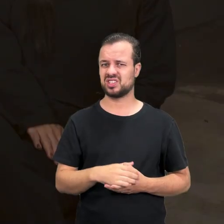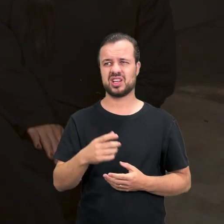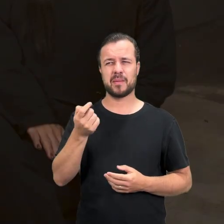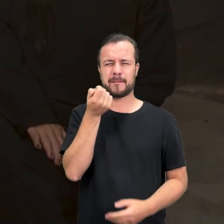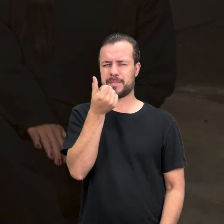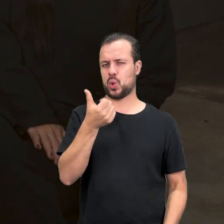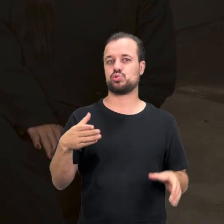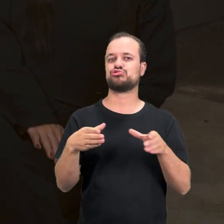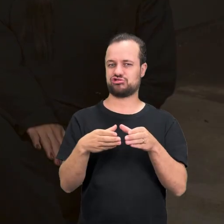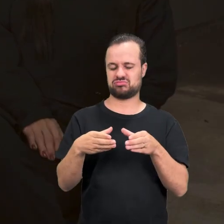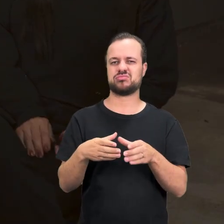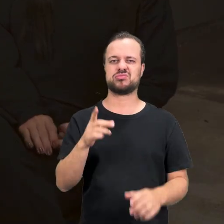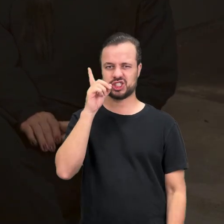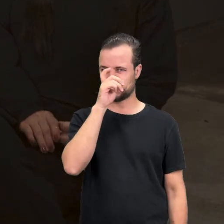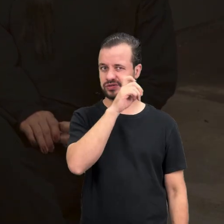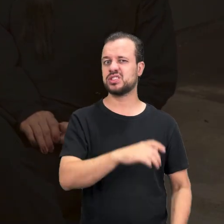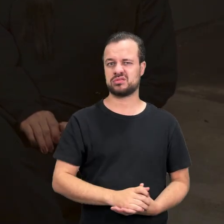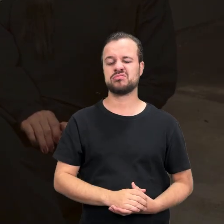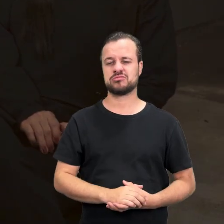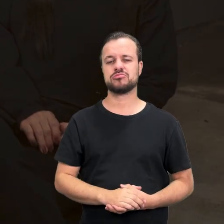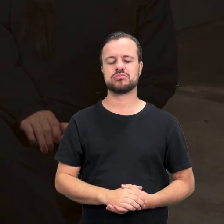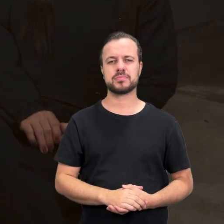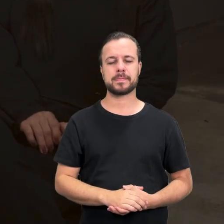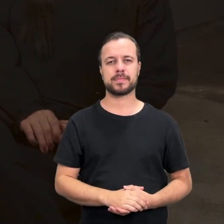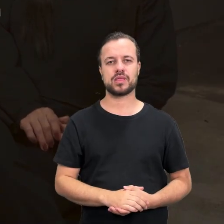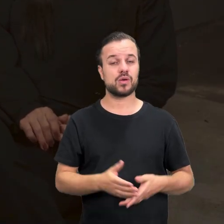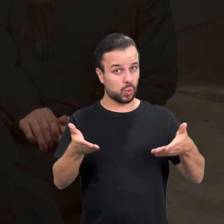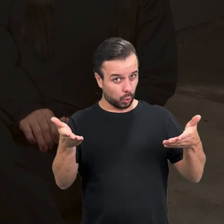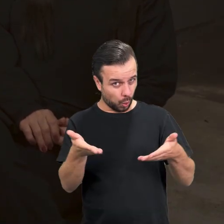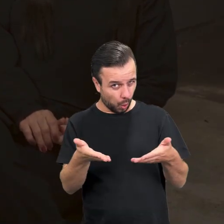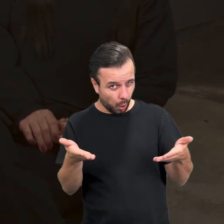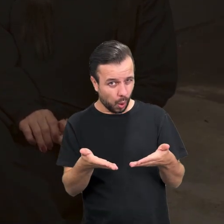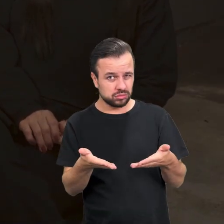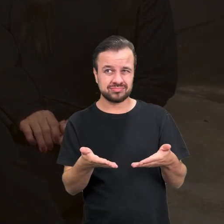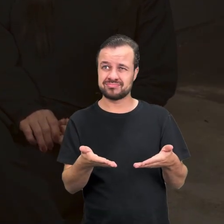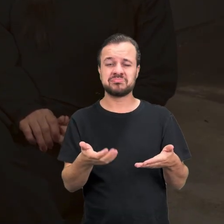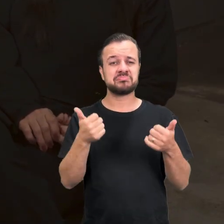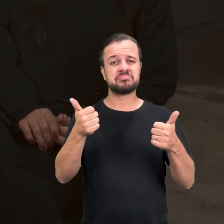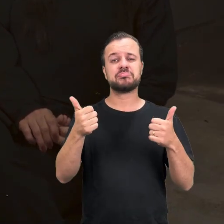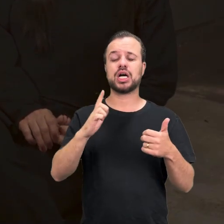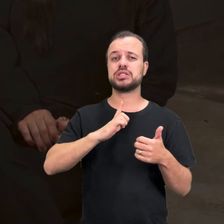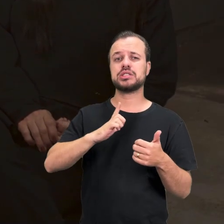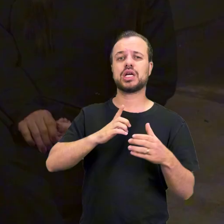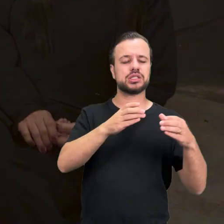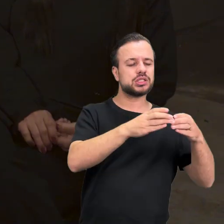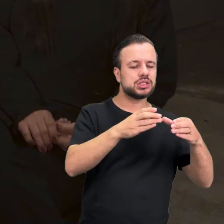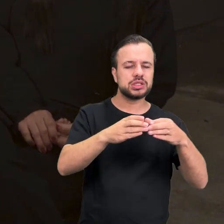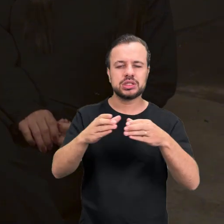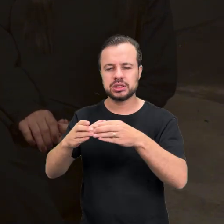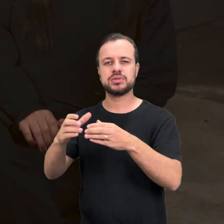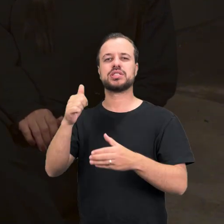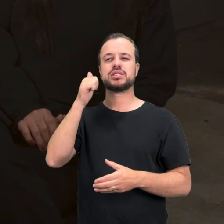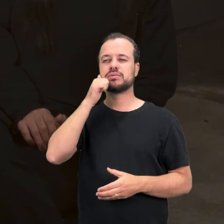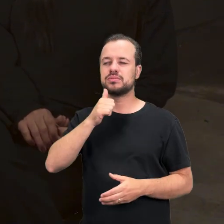também, era mais complicado jogar mesmo, sabe? Até que hoje em dia, tá uma maravilha, né? Que tem bastante time, bastante meninas, você